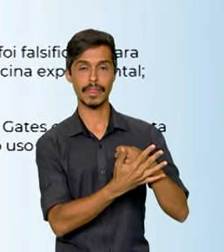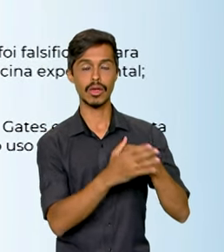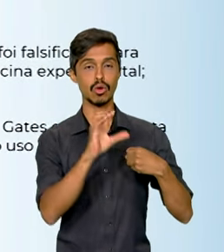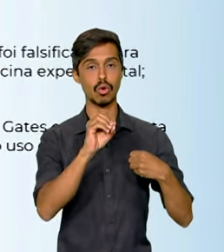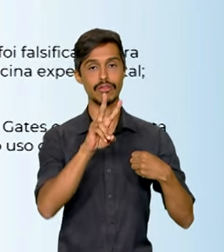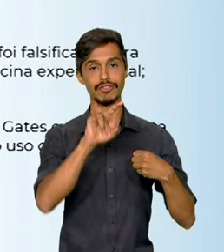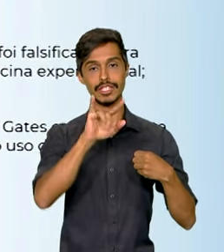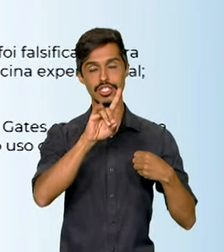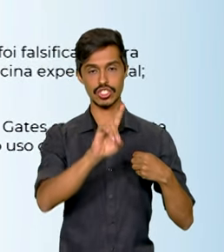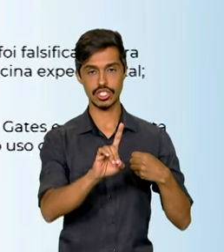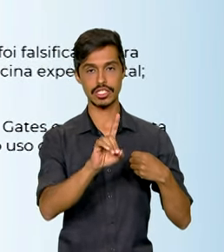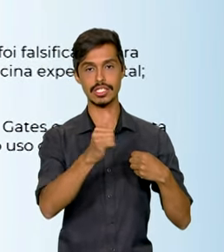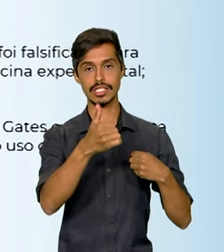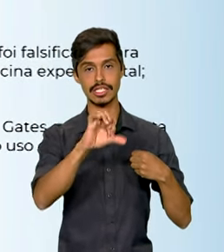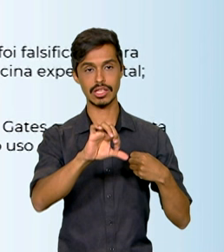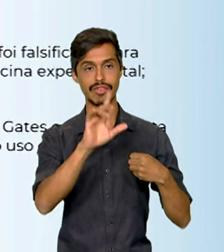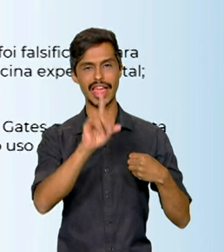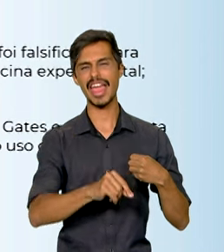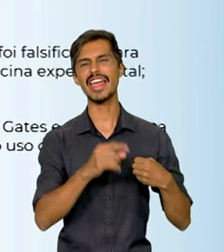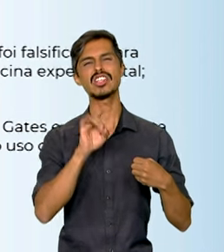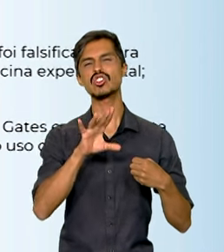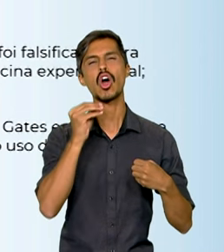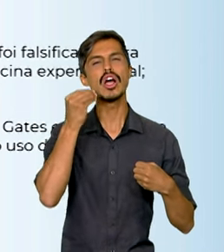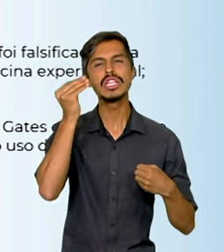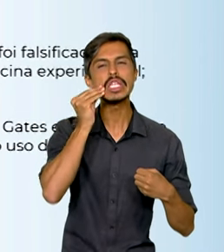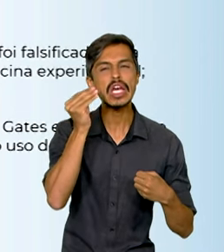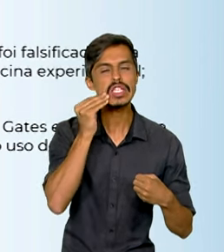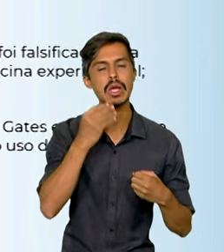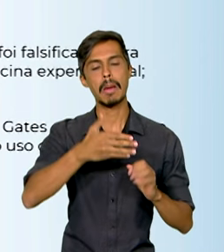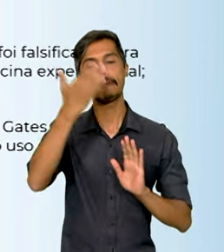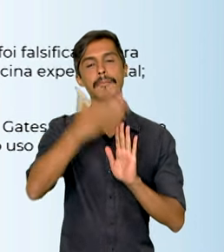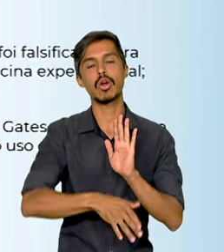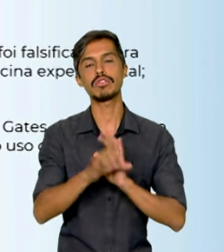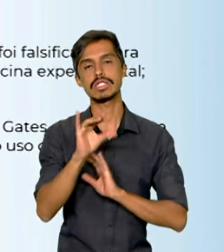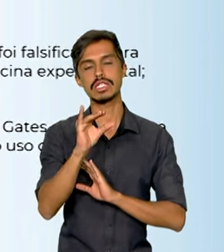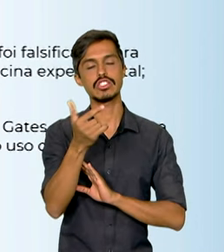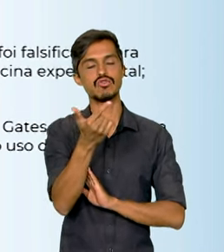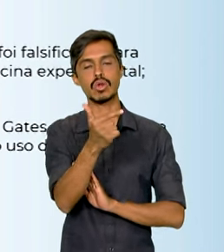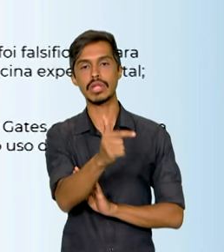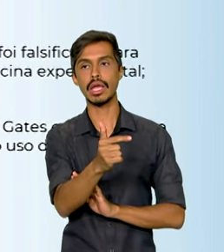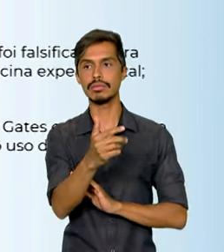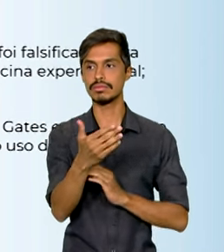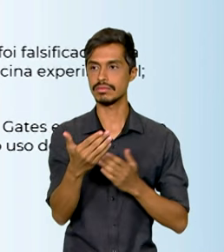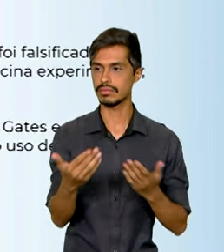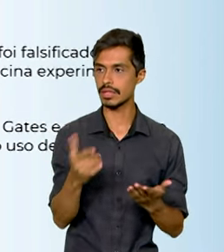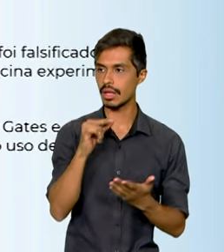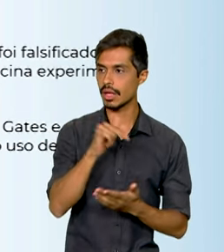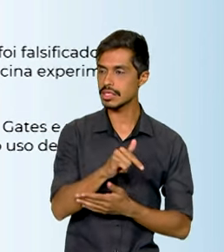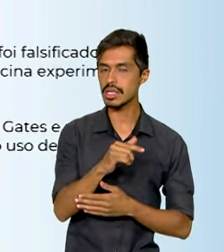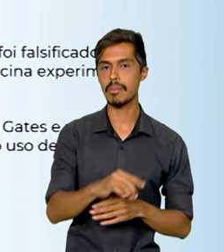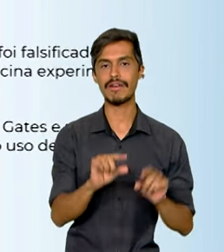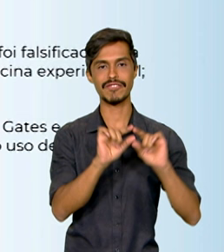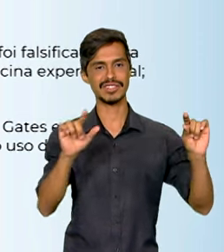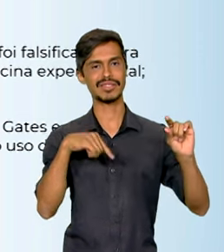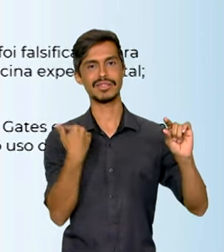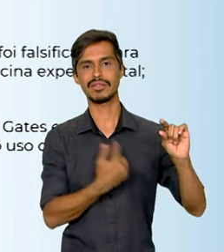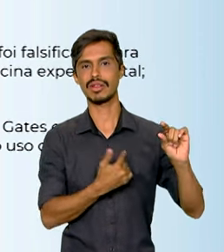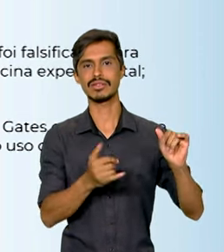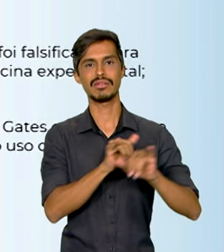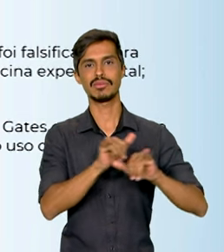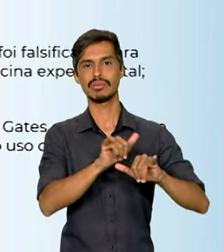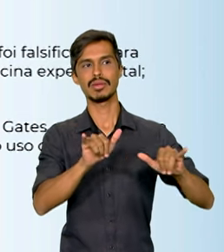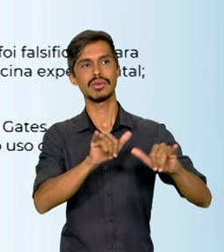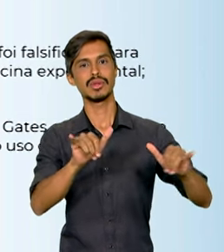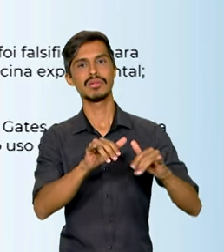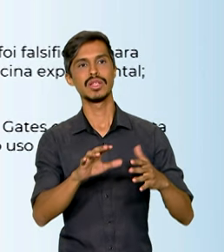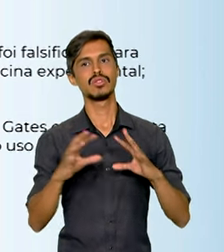a Covid-19 são experimentos e não têm comprovação científica. Essa é uma das frases que nós mais ouvimos no